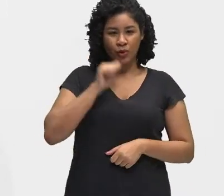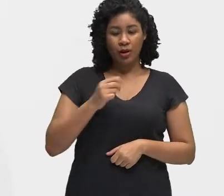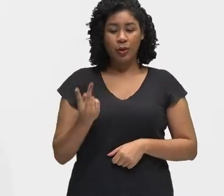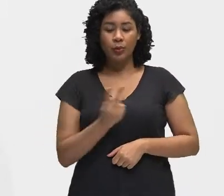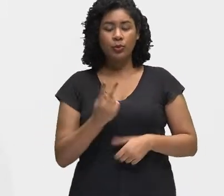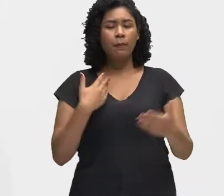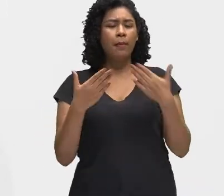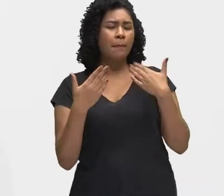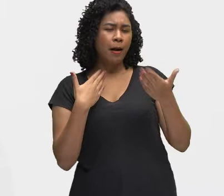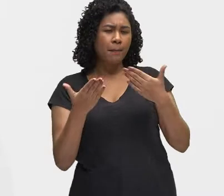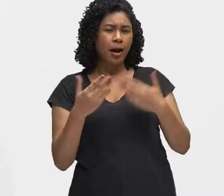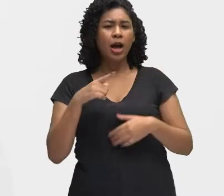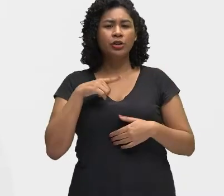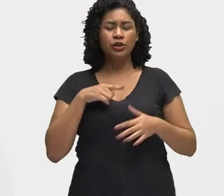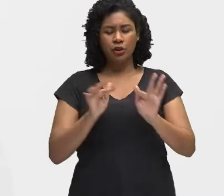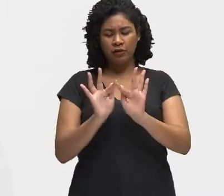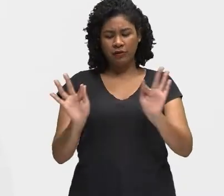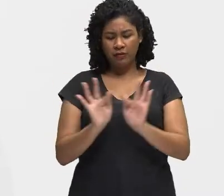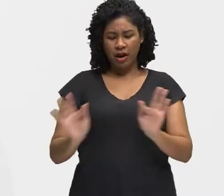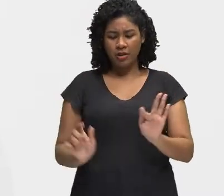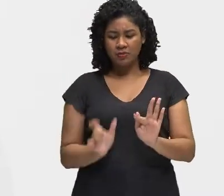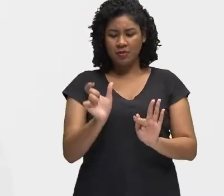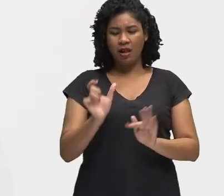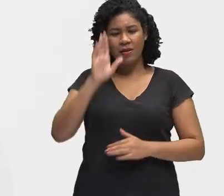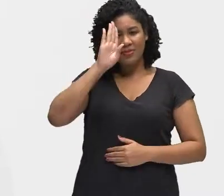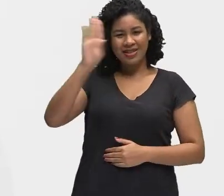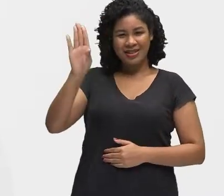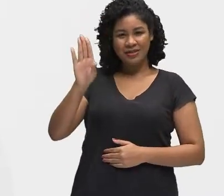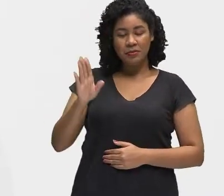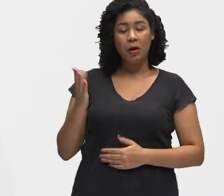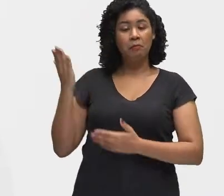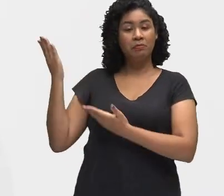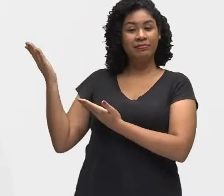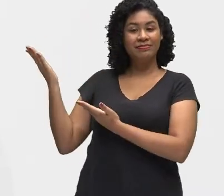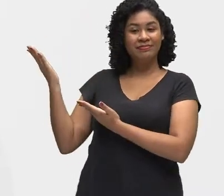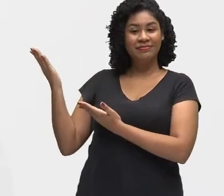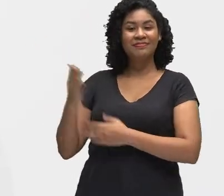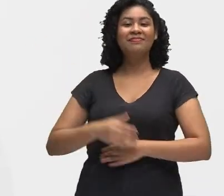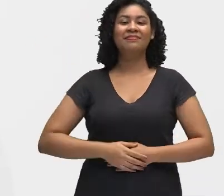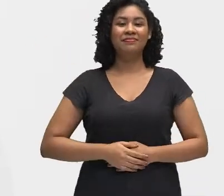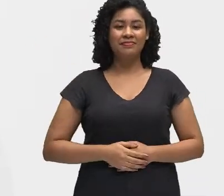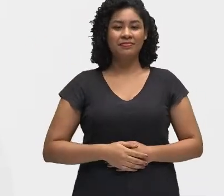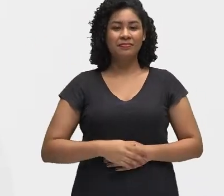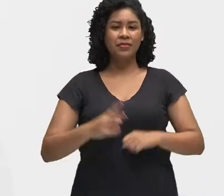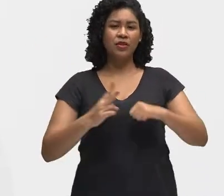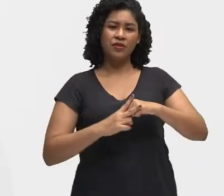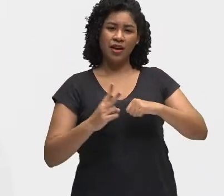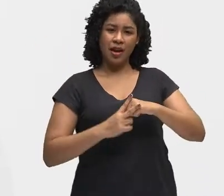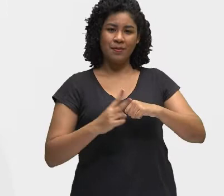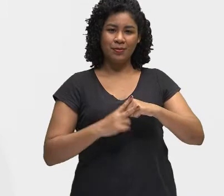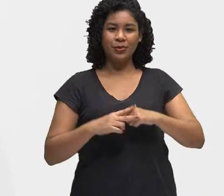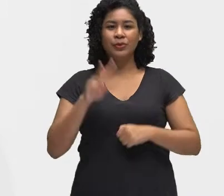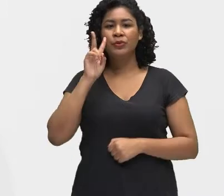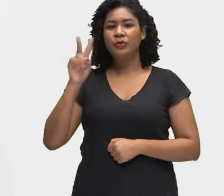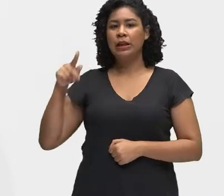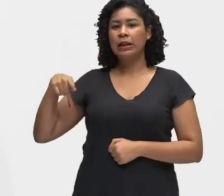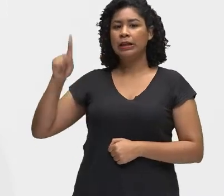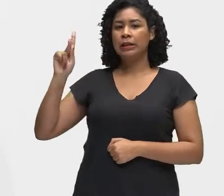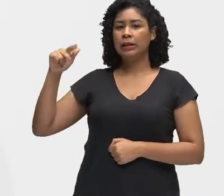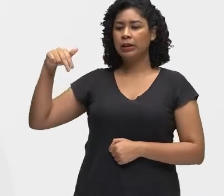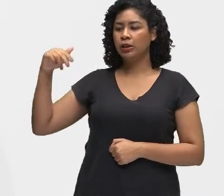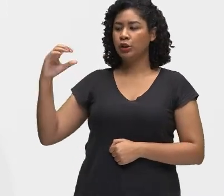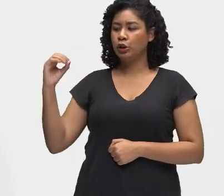e são verbos irregulares. Então, olha só, o verbo irregular, que é o verbo know, que é o verbo